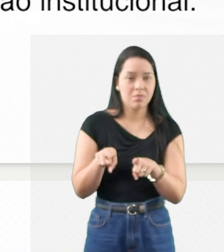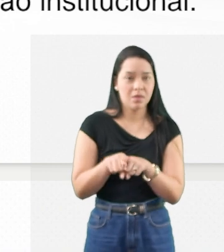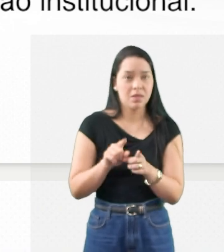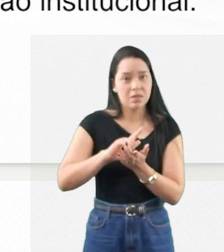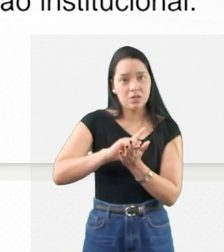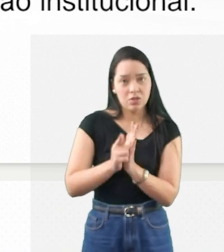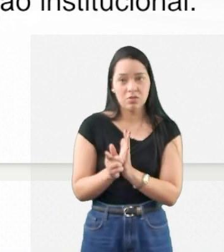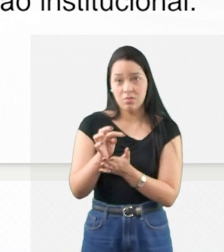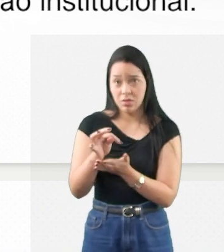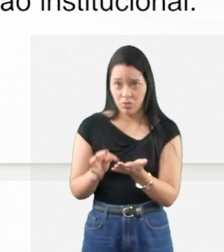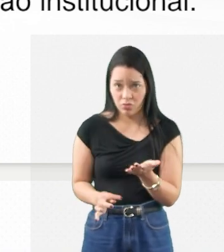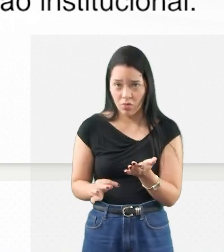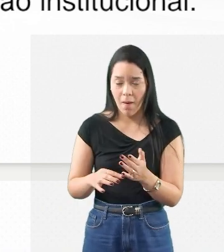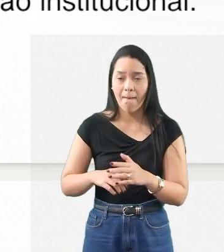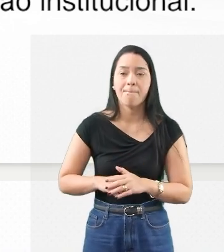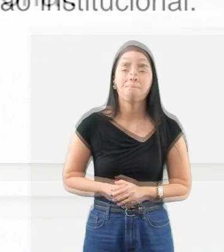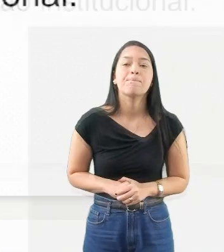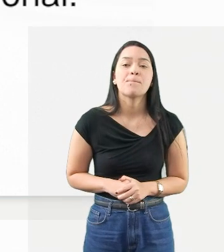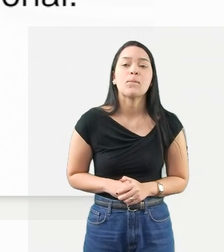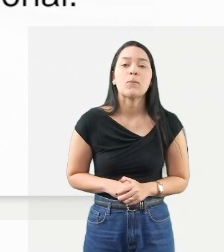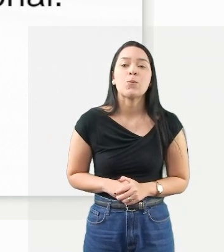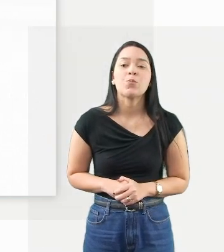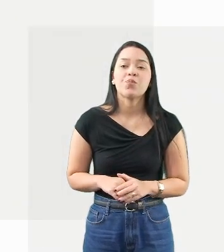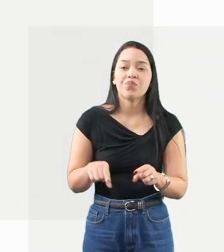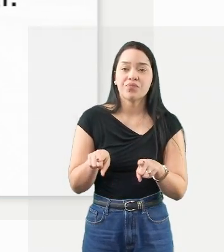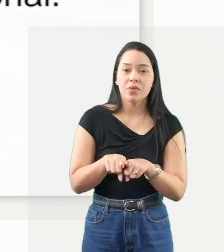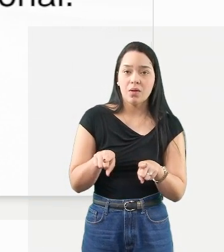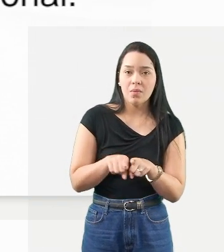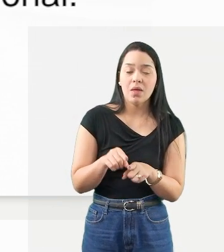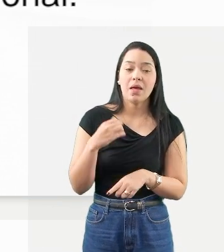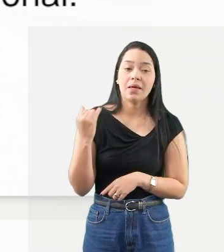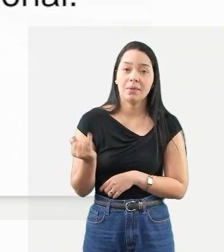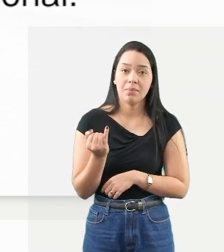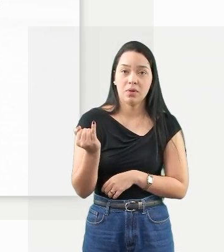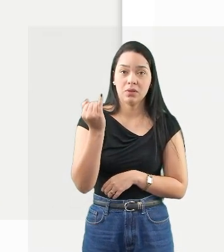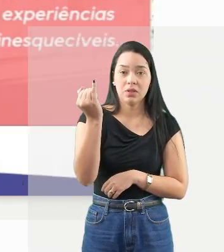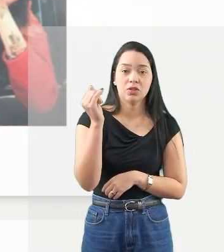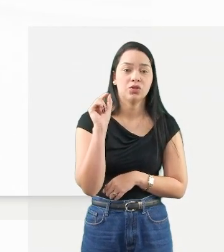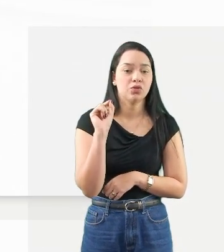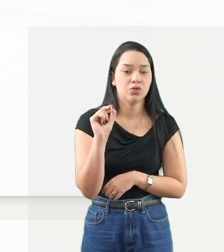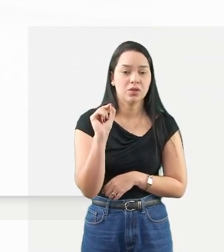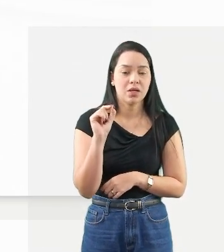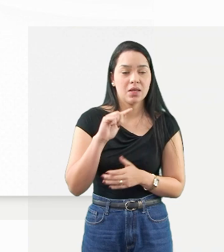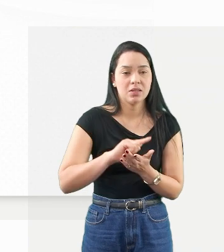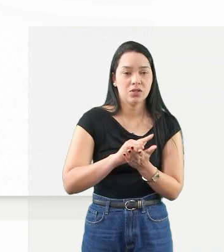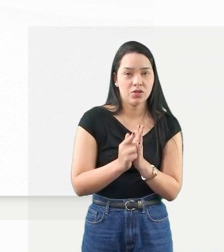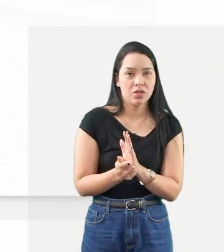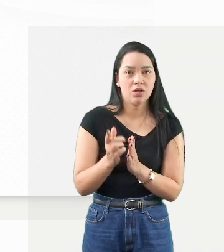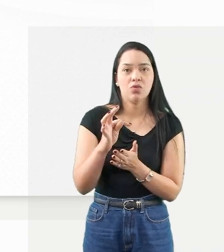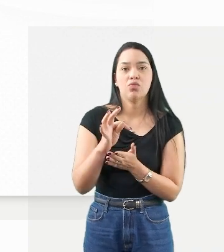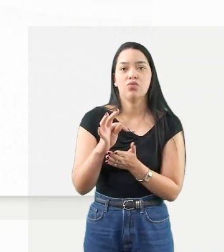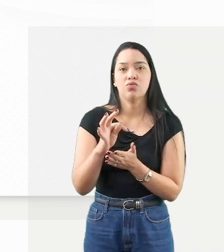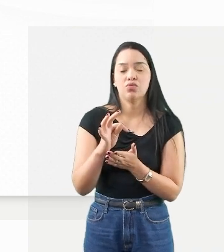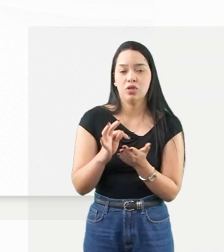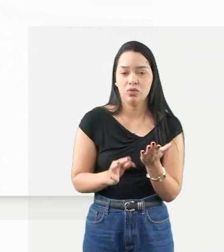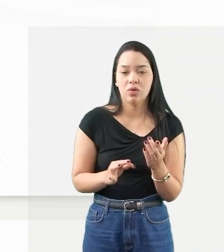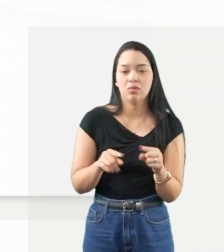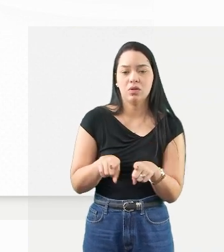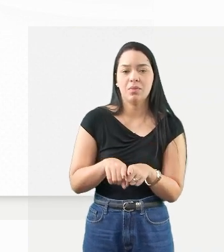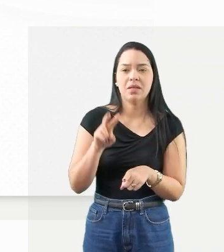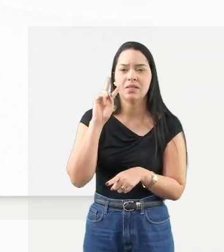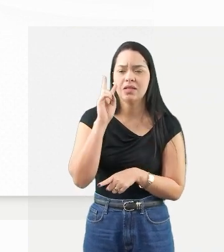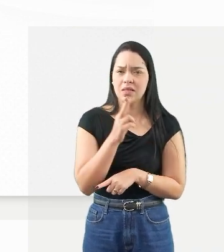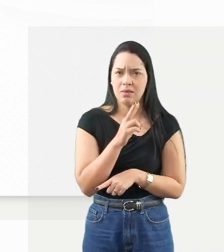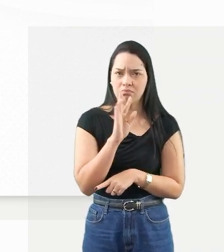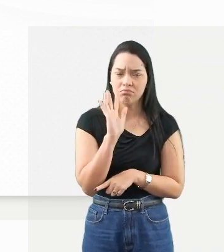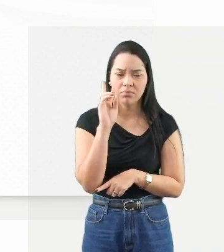gênero textual. E, além disso, né, é importante a gente entender que esse gênero textual, olha aqui esse exemplo que eu